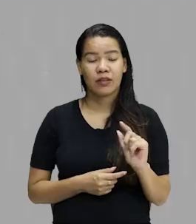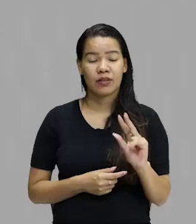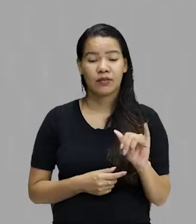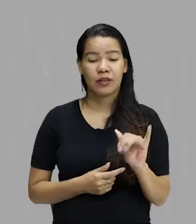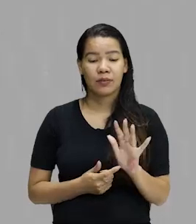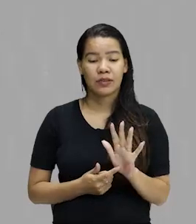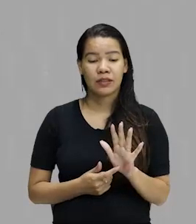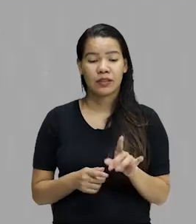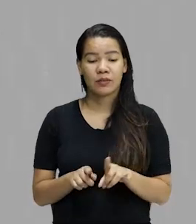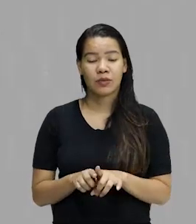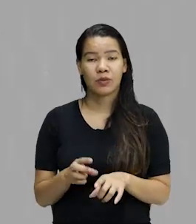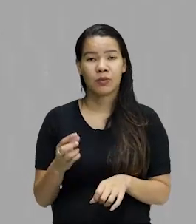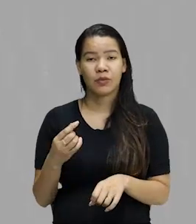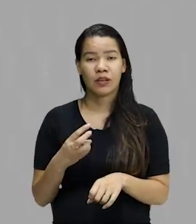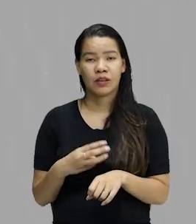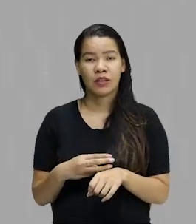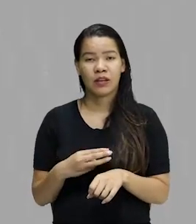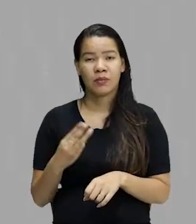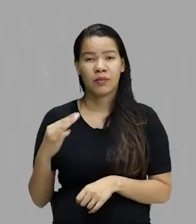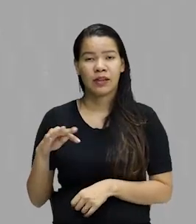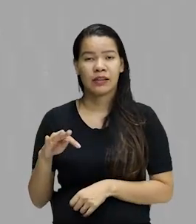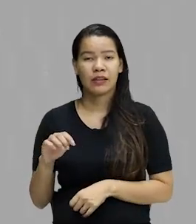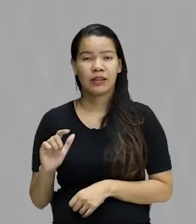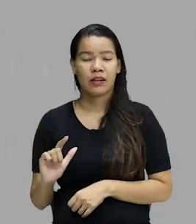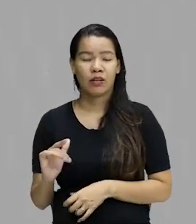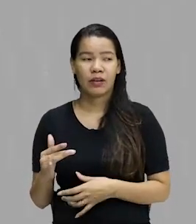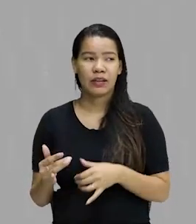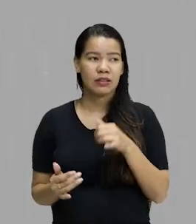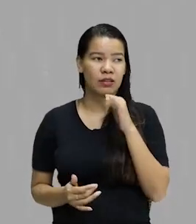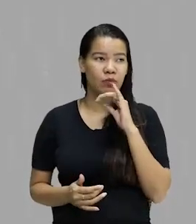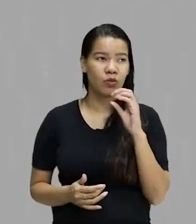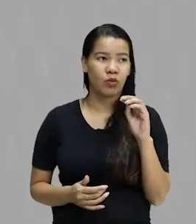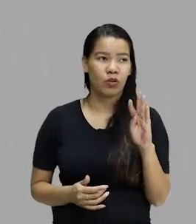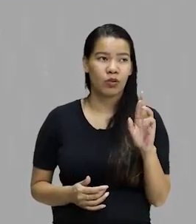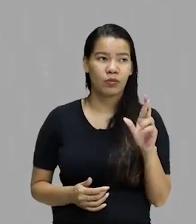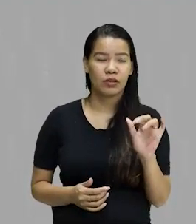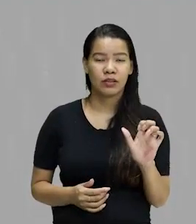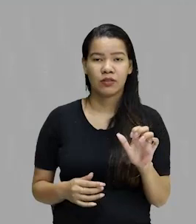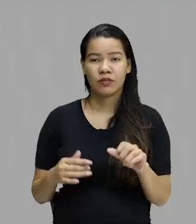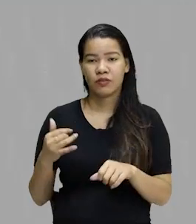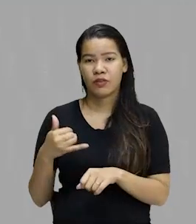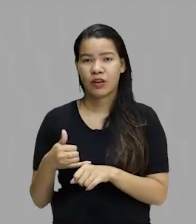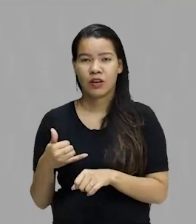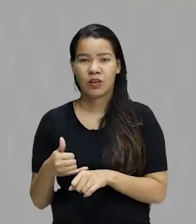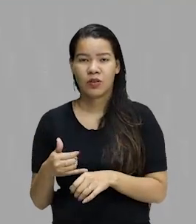metal. Por exemplo, metal cobre, metal ferro. Então, é uma reação de